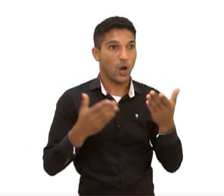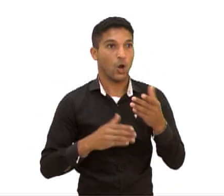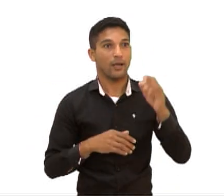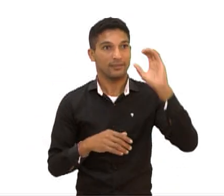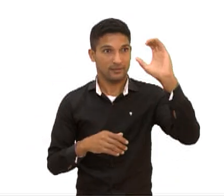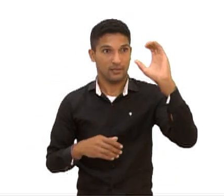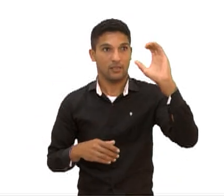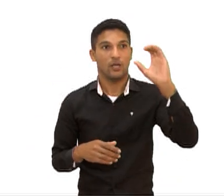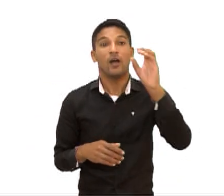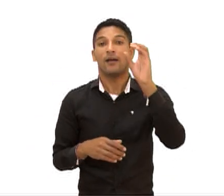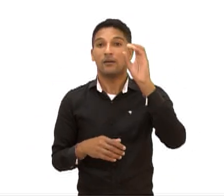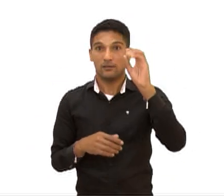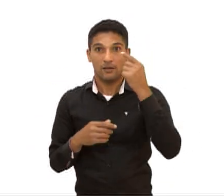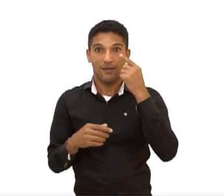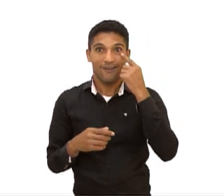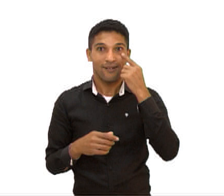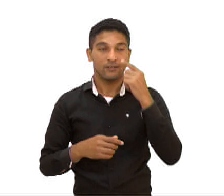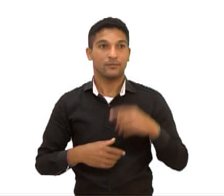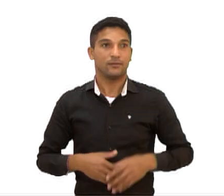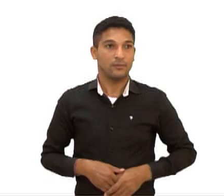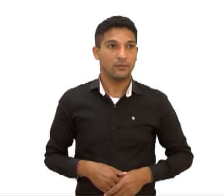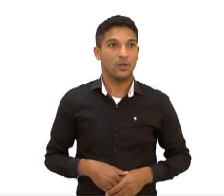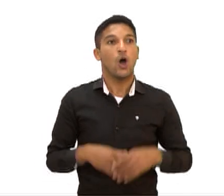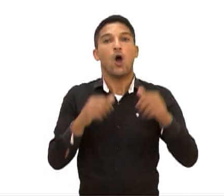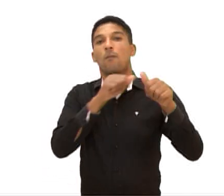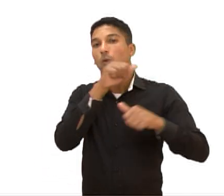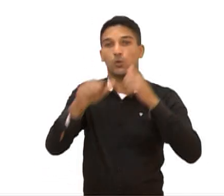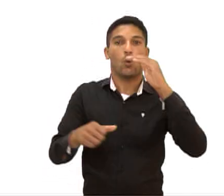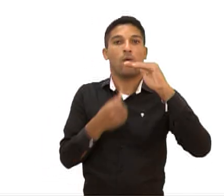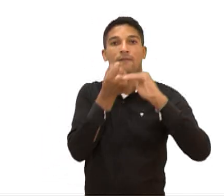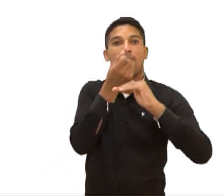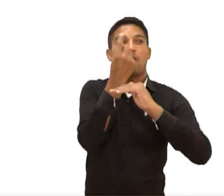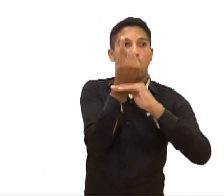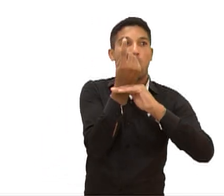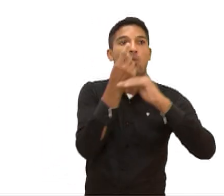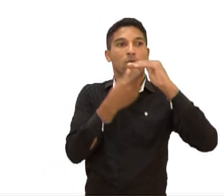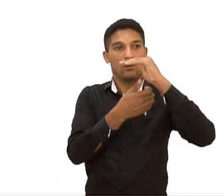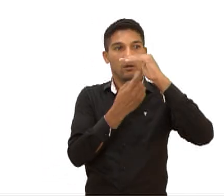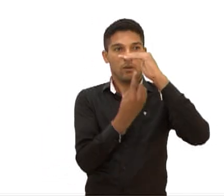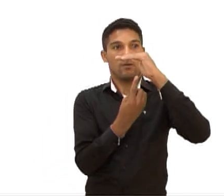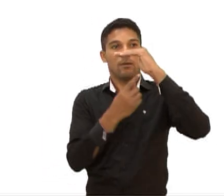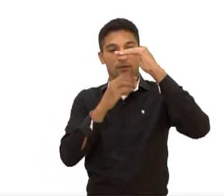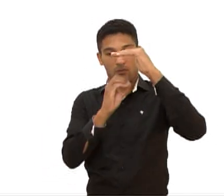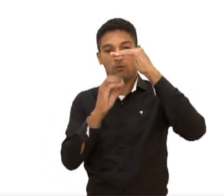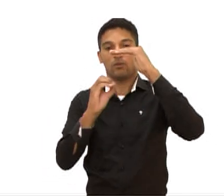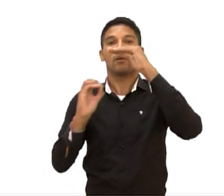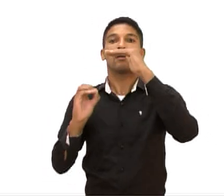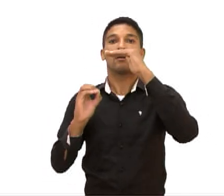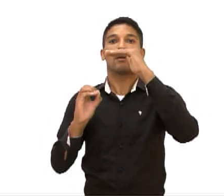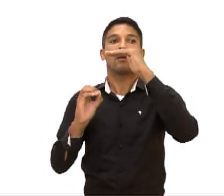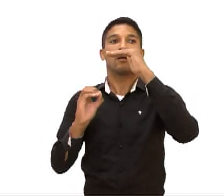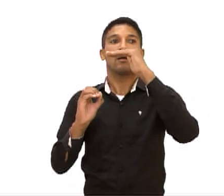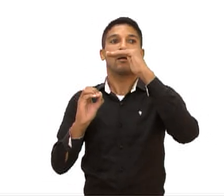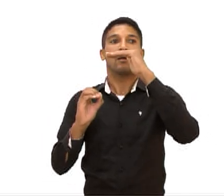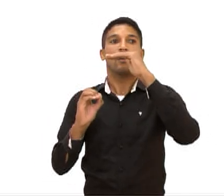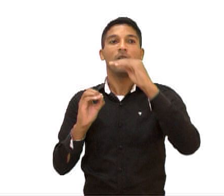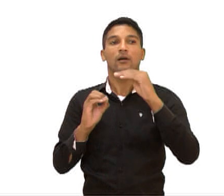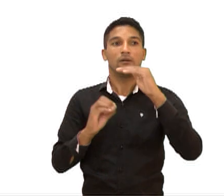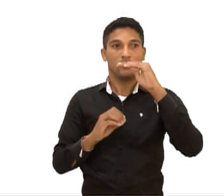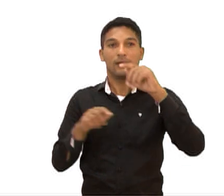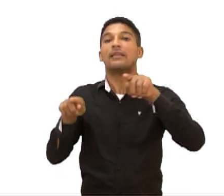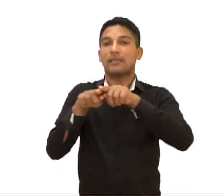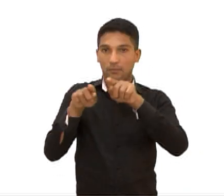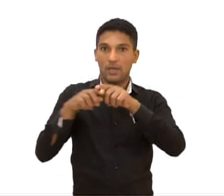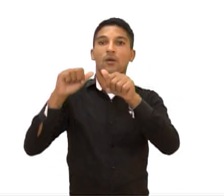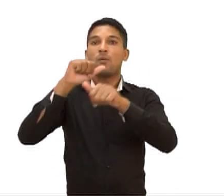centésimo. Da mesma forma. Verifiquem aqui, transformei em fração com as 3 casas, os 3 zeros, certo? E aqui também transformei em